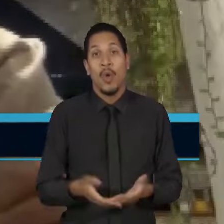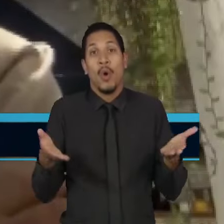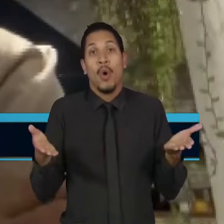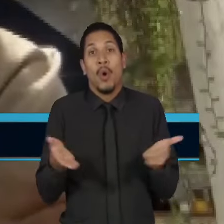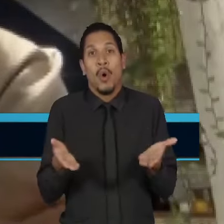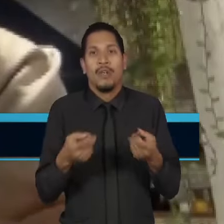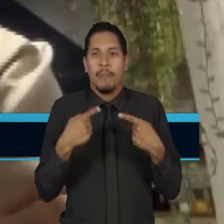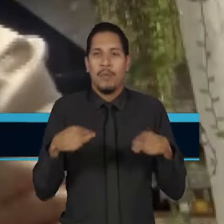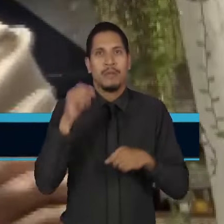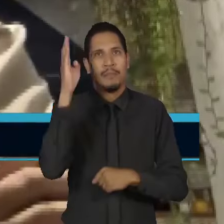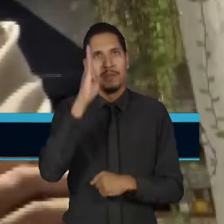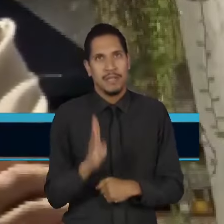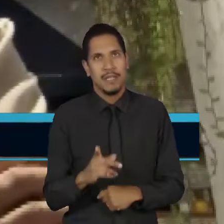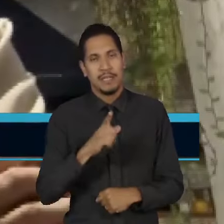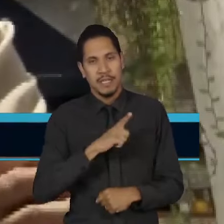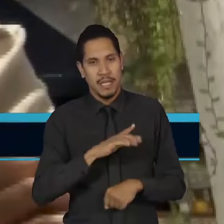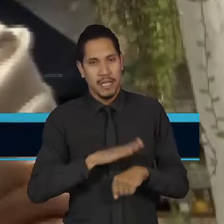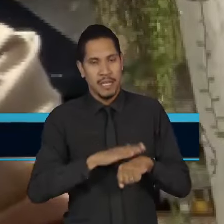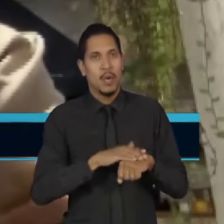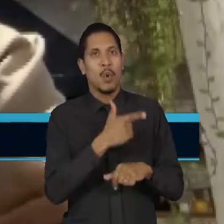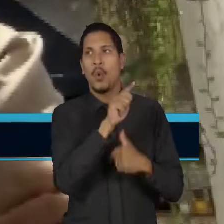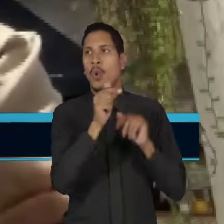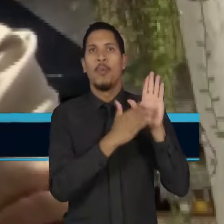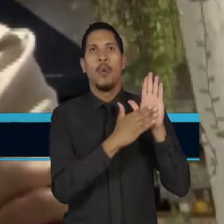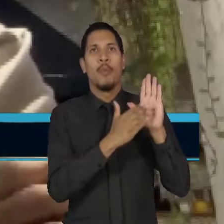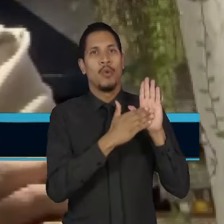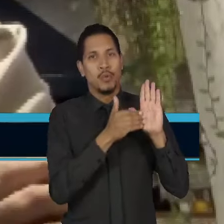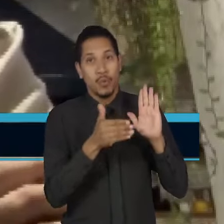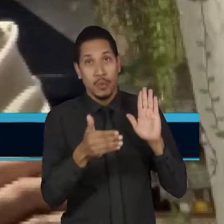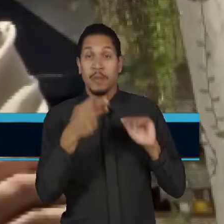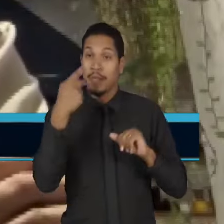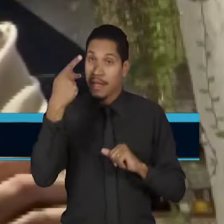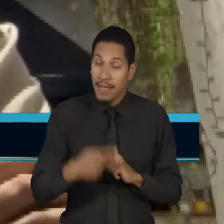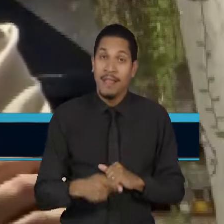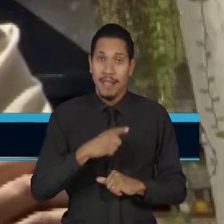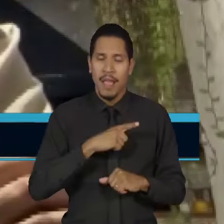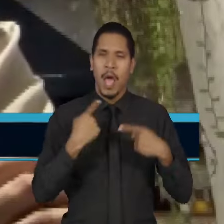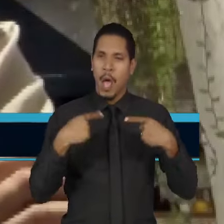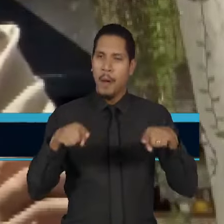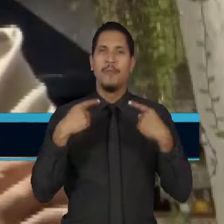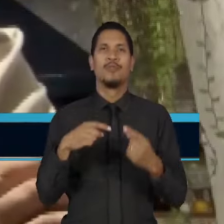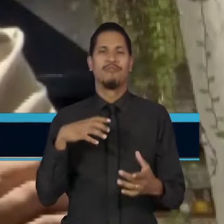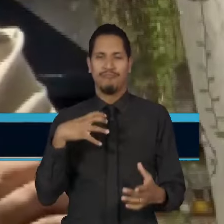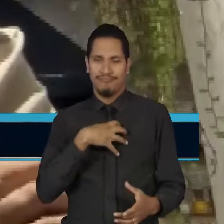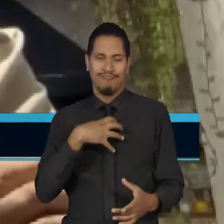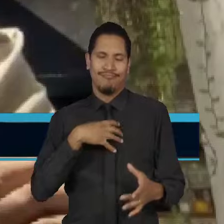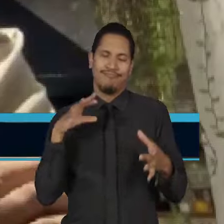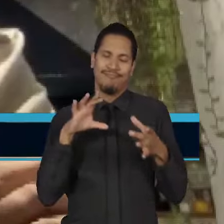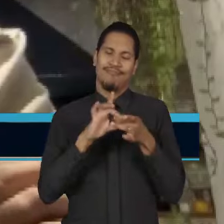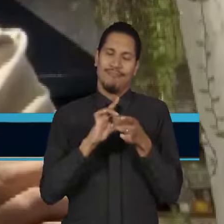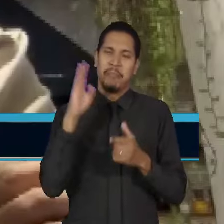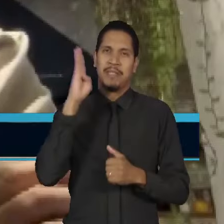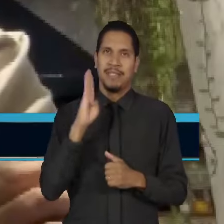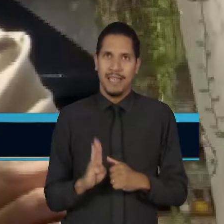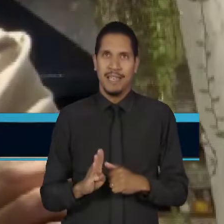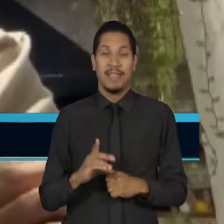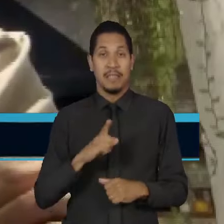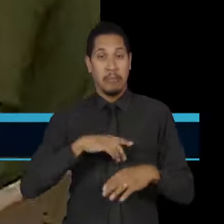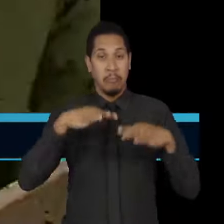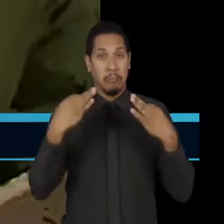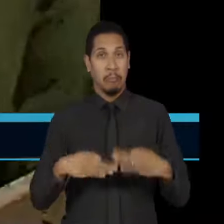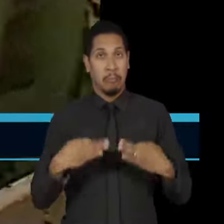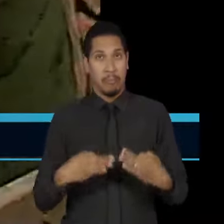presta a outros propósitos, né? Mas aqui é música pela música, a bela música brasileira sendo tocada com